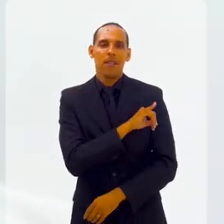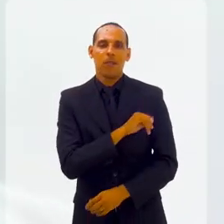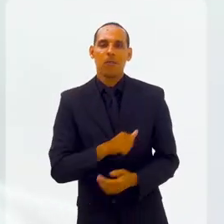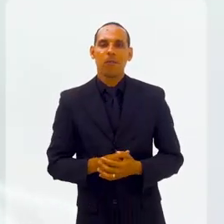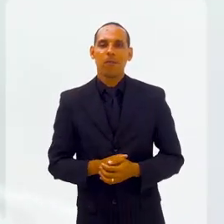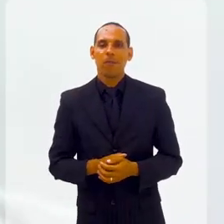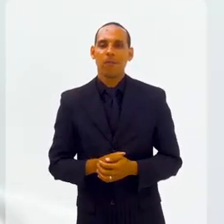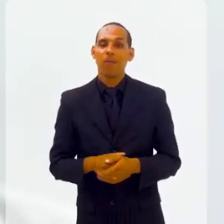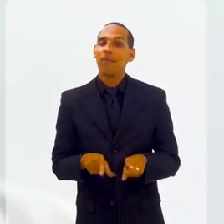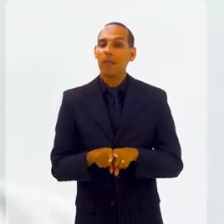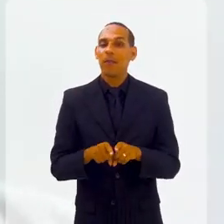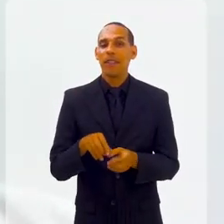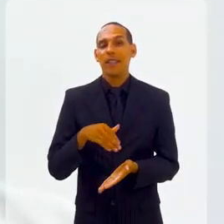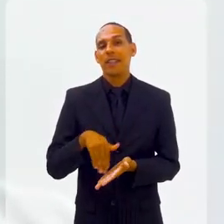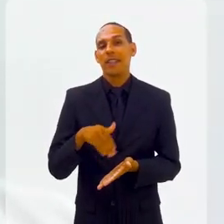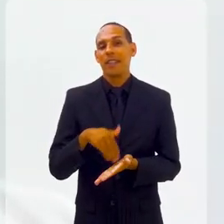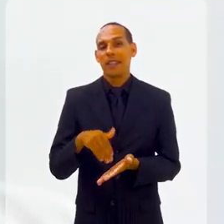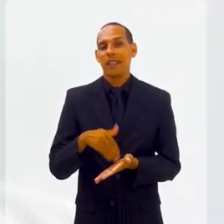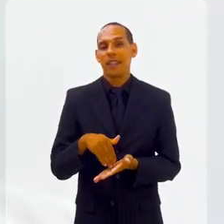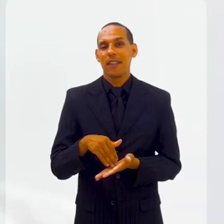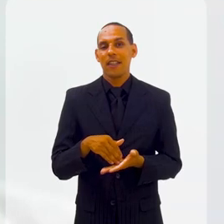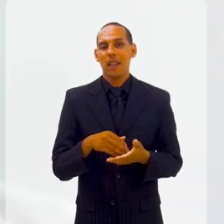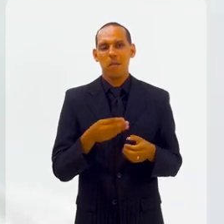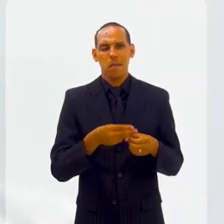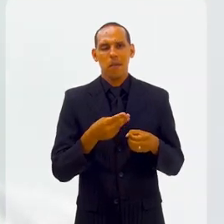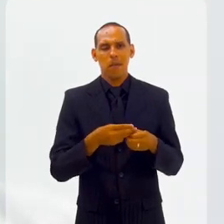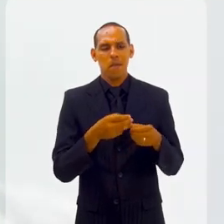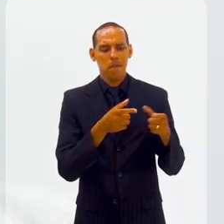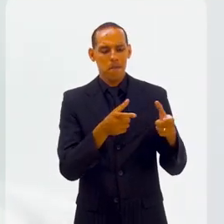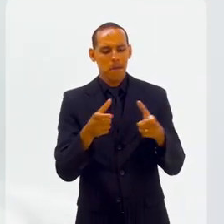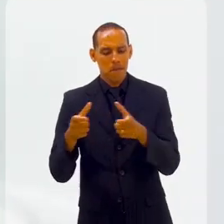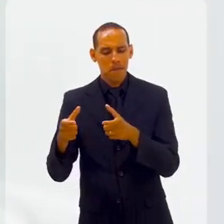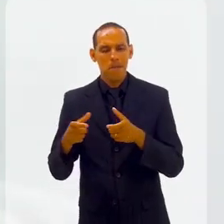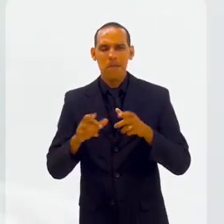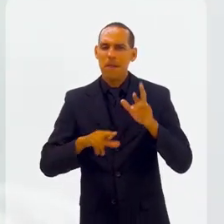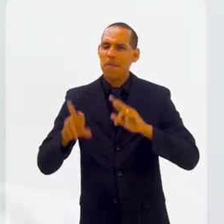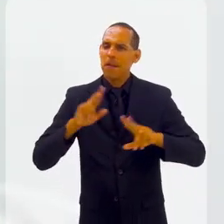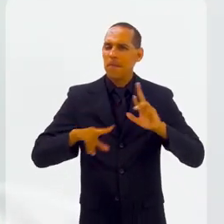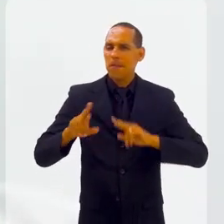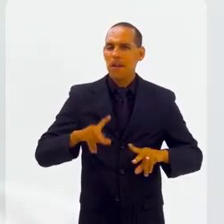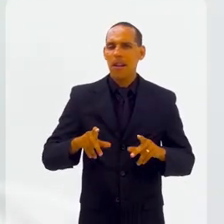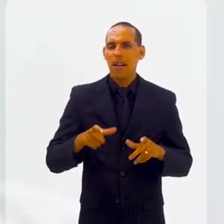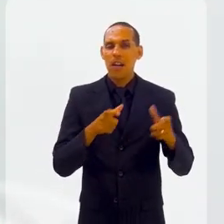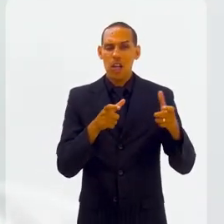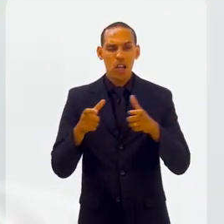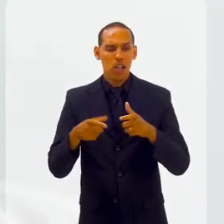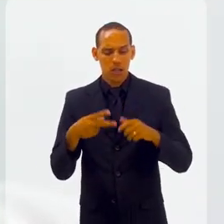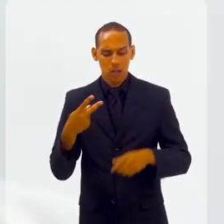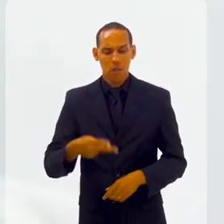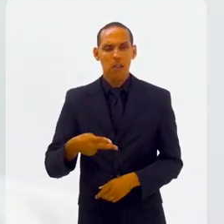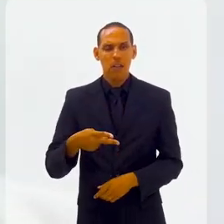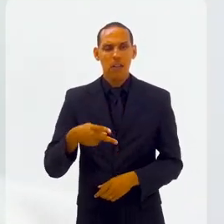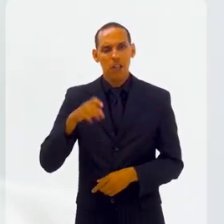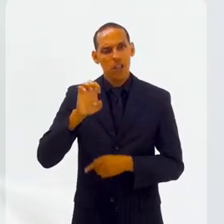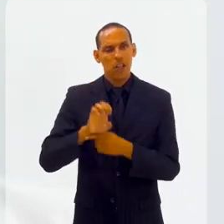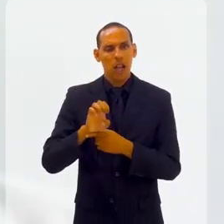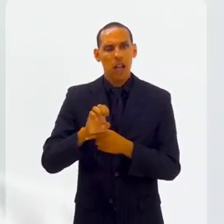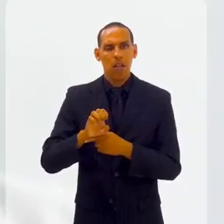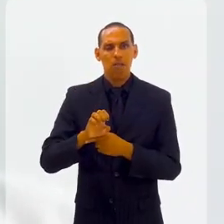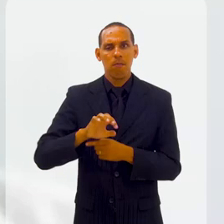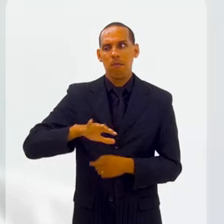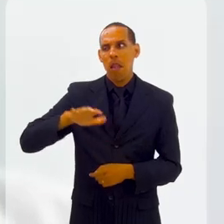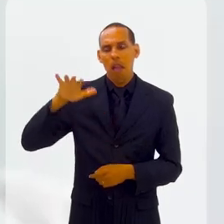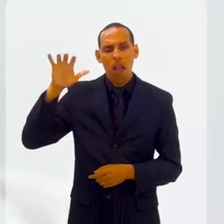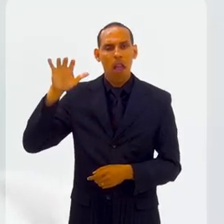mapa no estado do Rio de Janeiro e a secretarias né dos diferentes municípios não só de todas as regiões do nosso